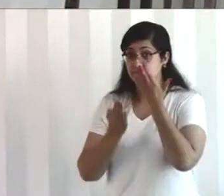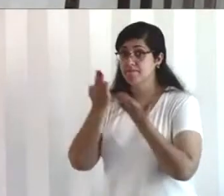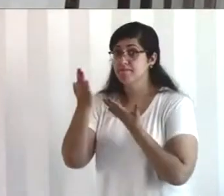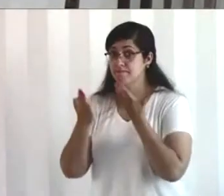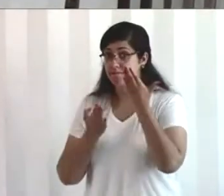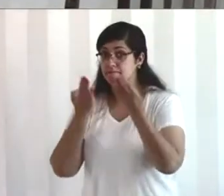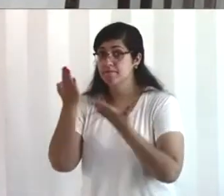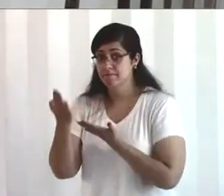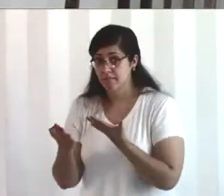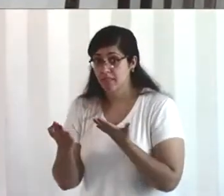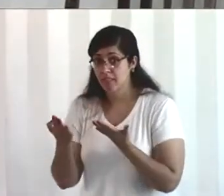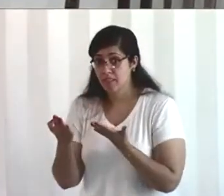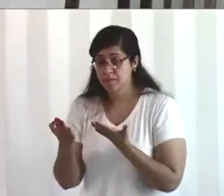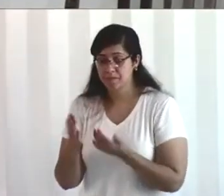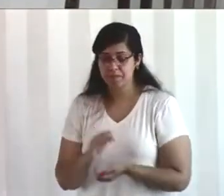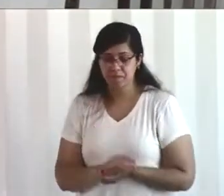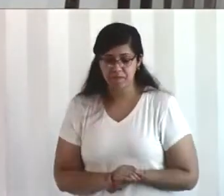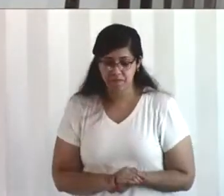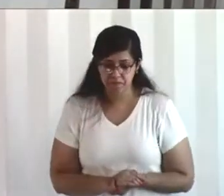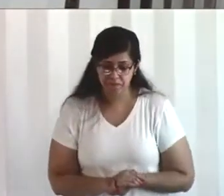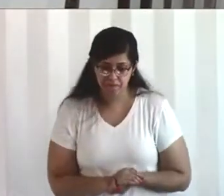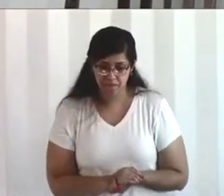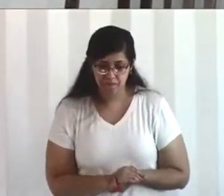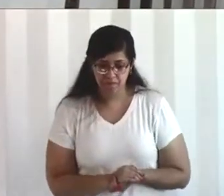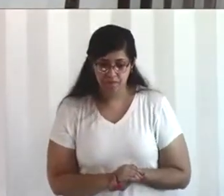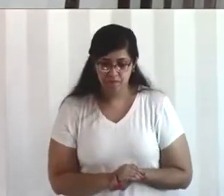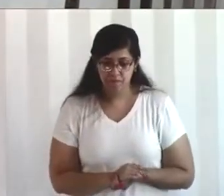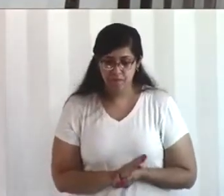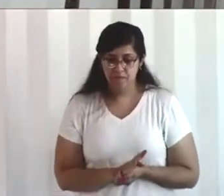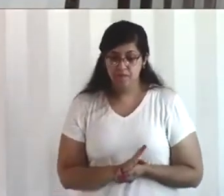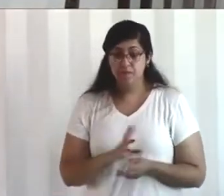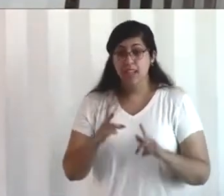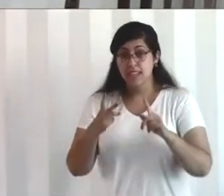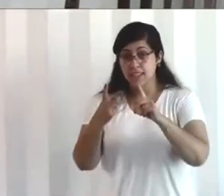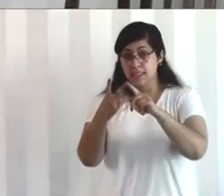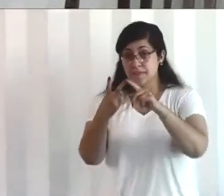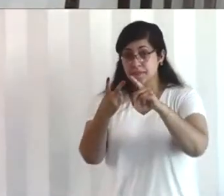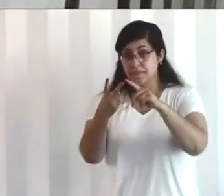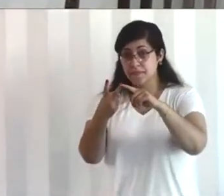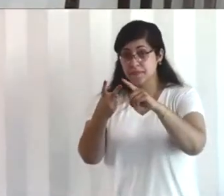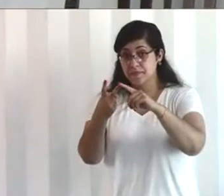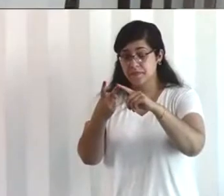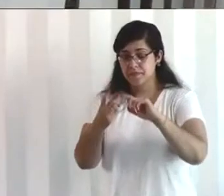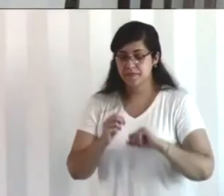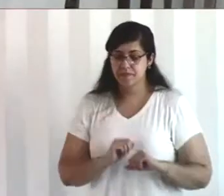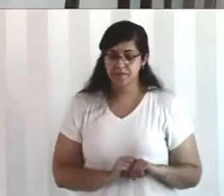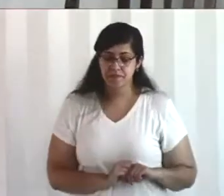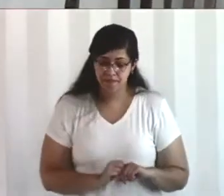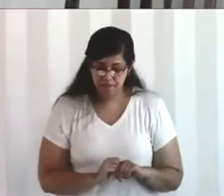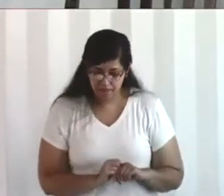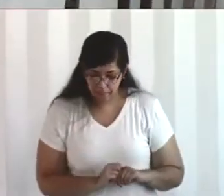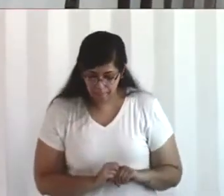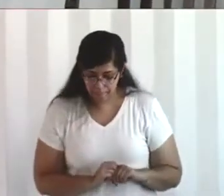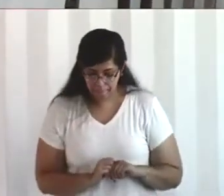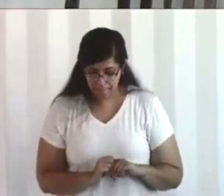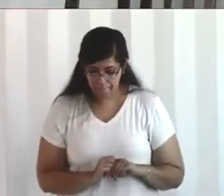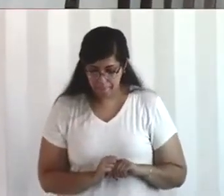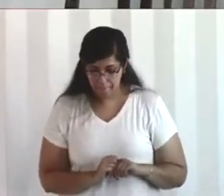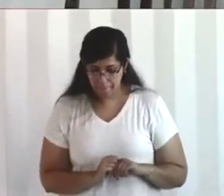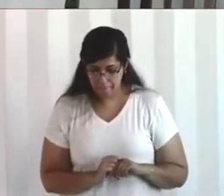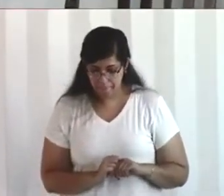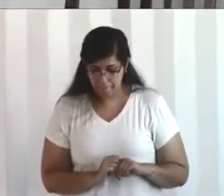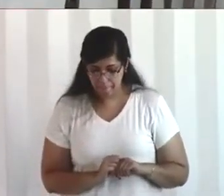da igreja. Por isso, meus irmãos, a segunda ideia é então, como é que Cristo impacta